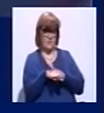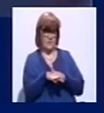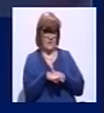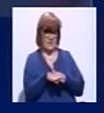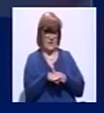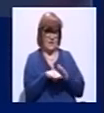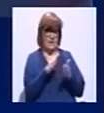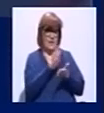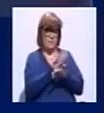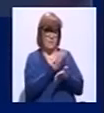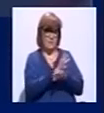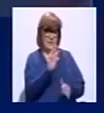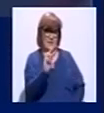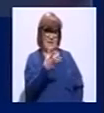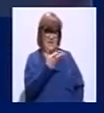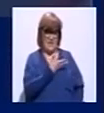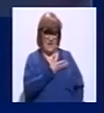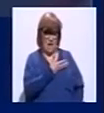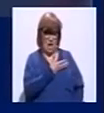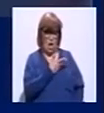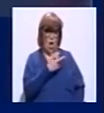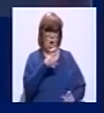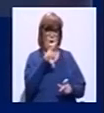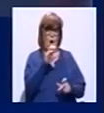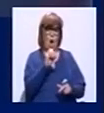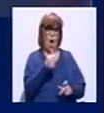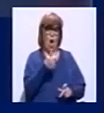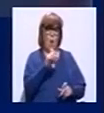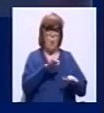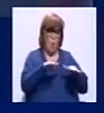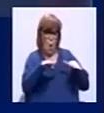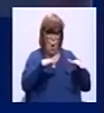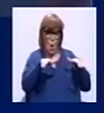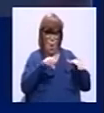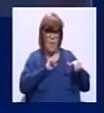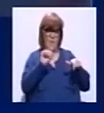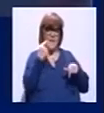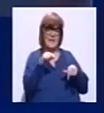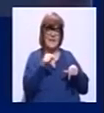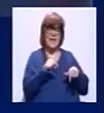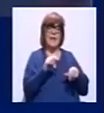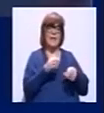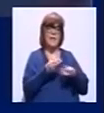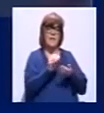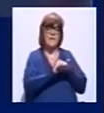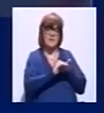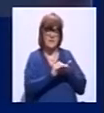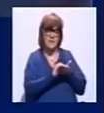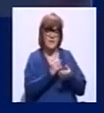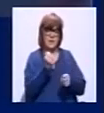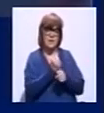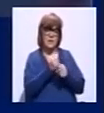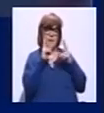impressoras 3d a desde robôs para desinfecção o trabalho nesta altura dos investigadores está muito